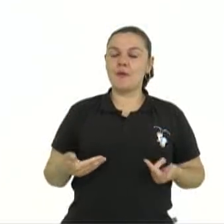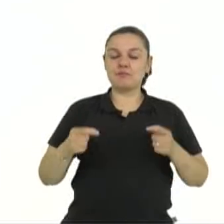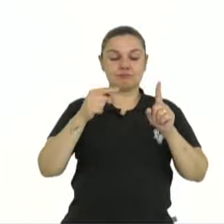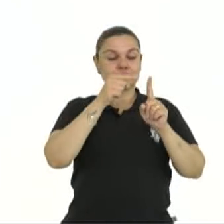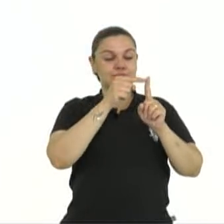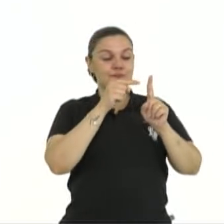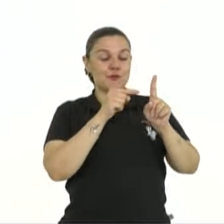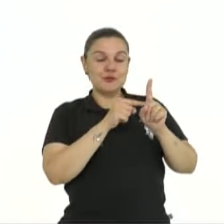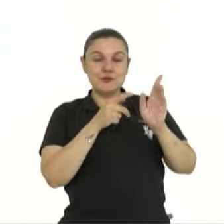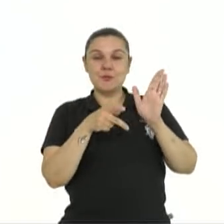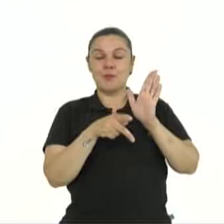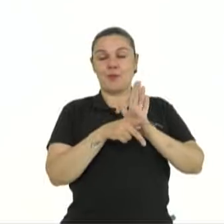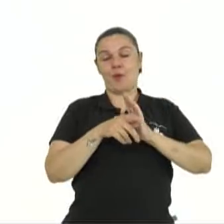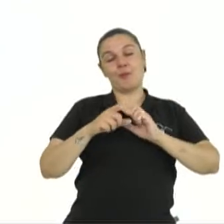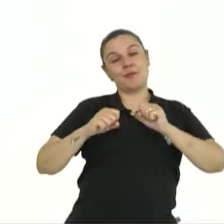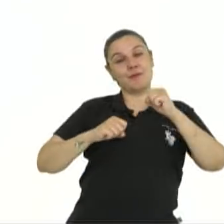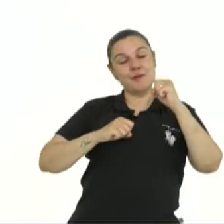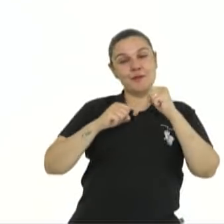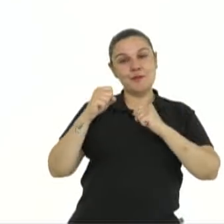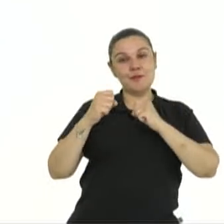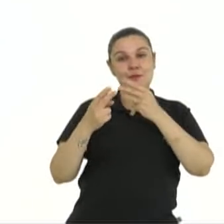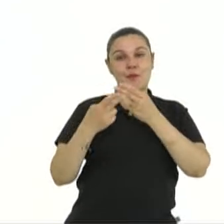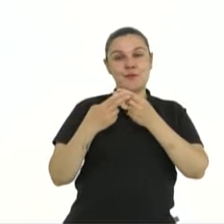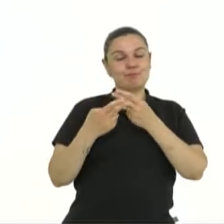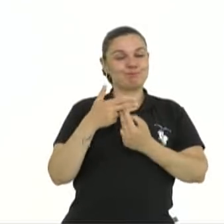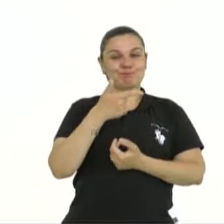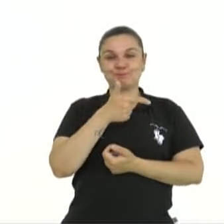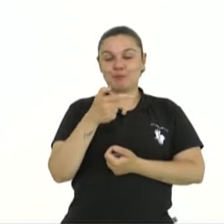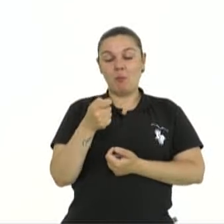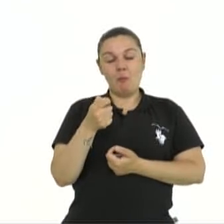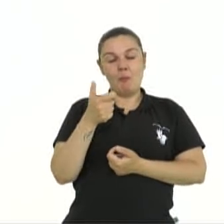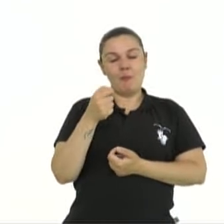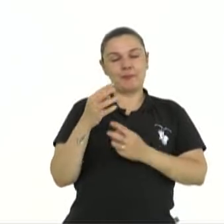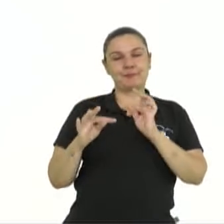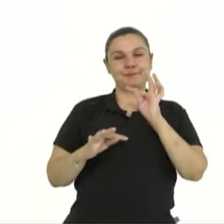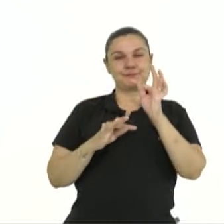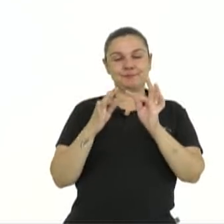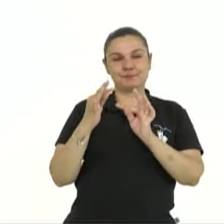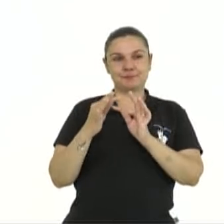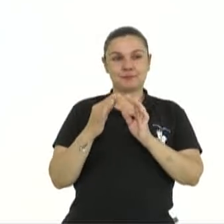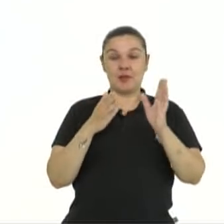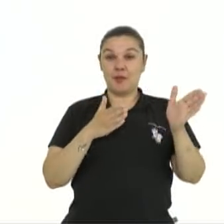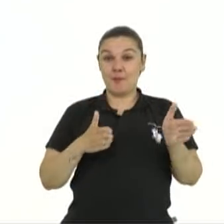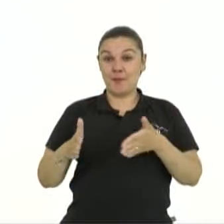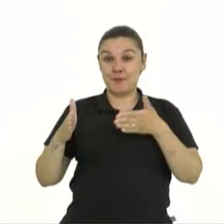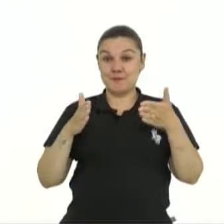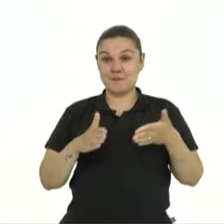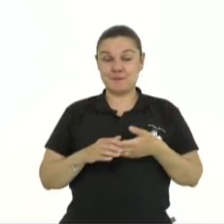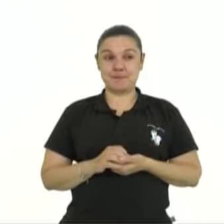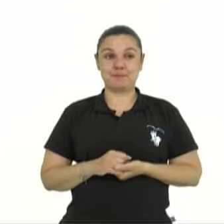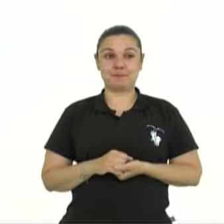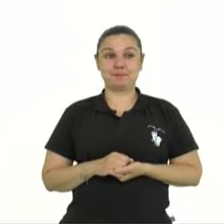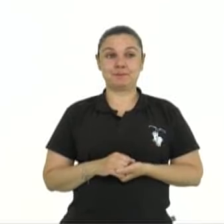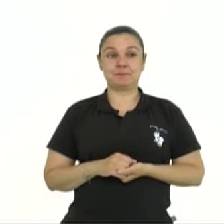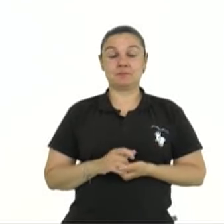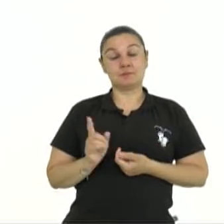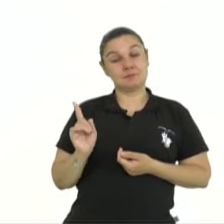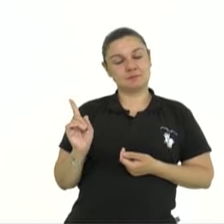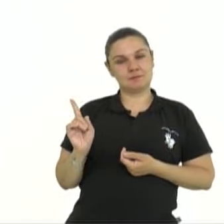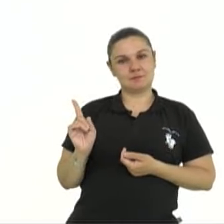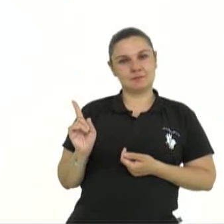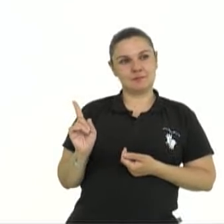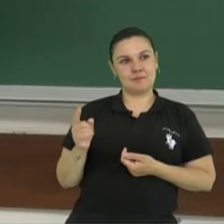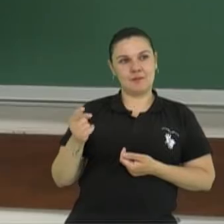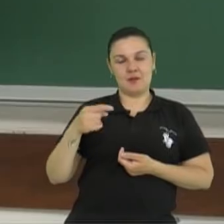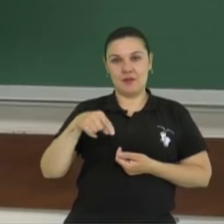de indústria que necessariamente utiliza pouca tecnologia no processo de produção. Então,